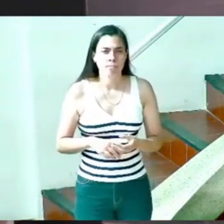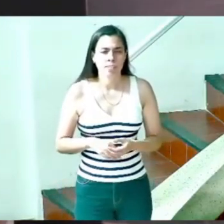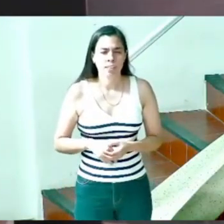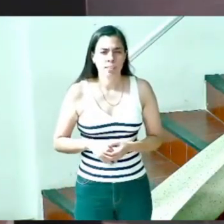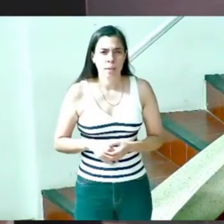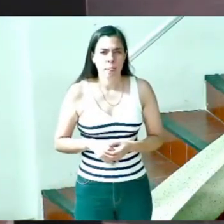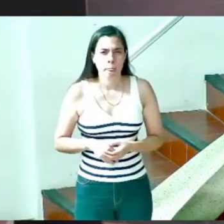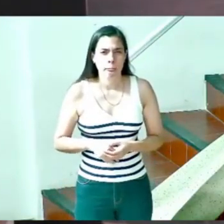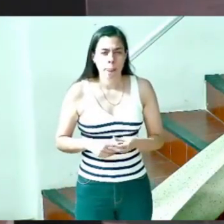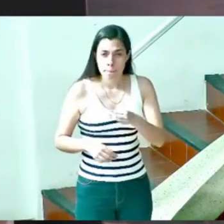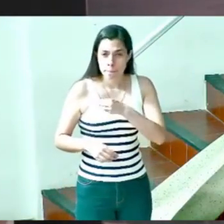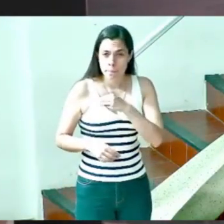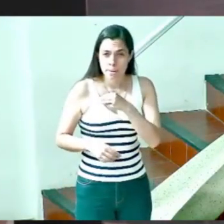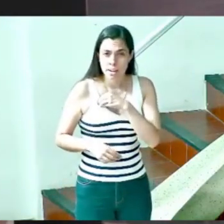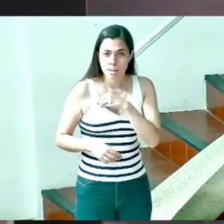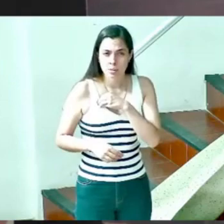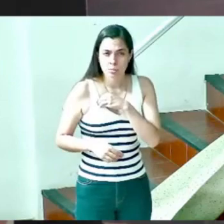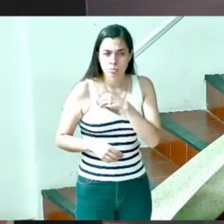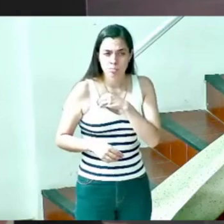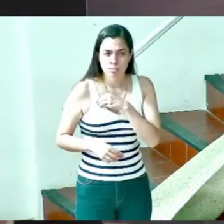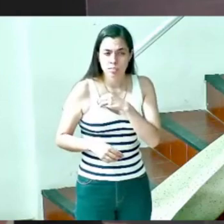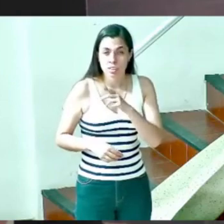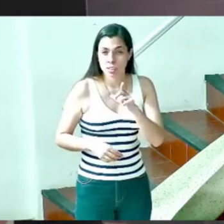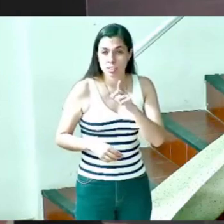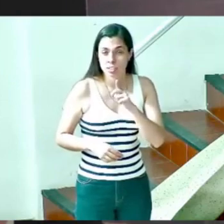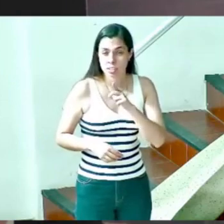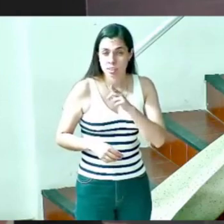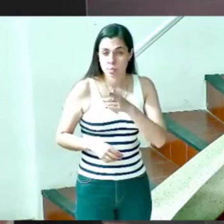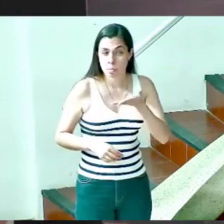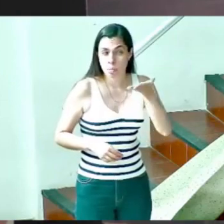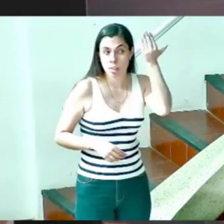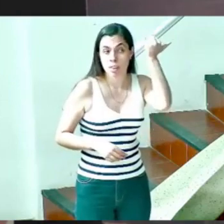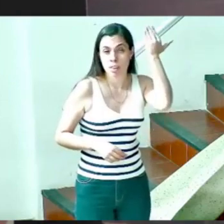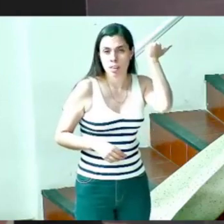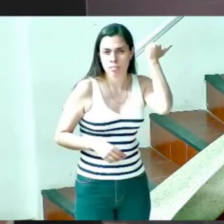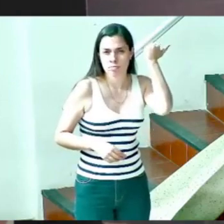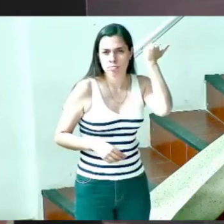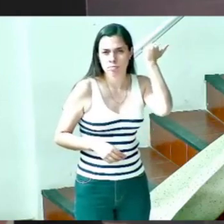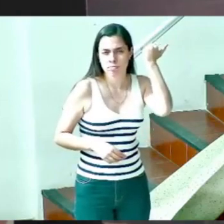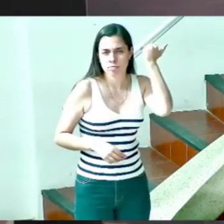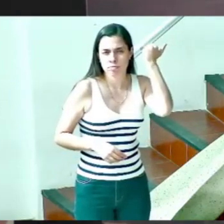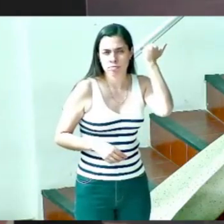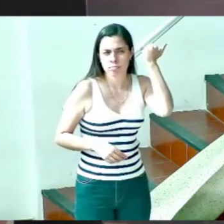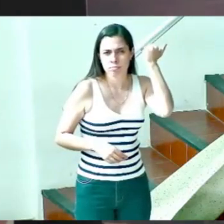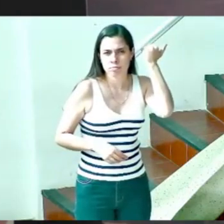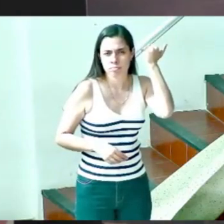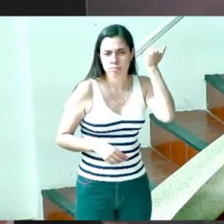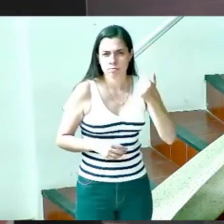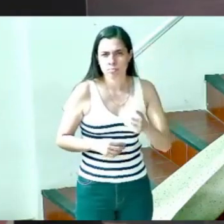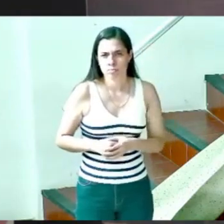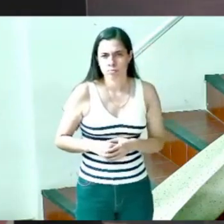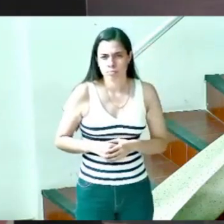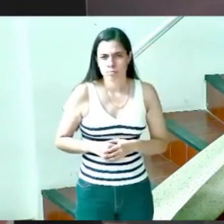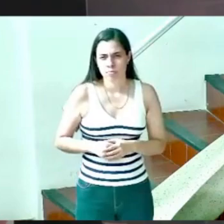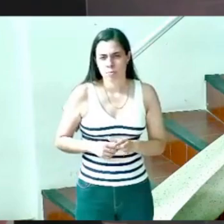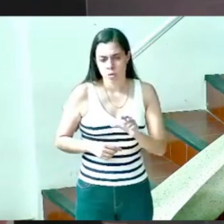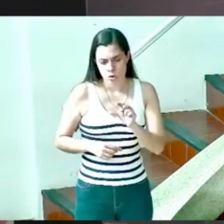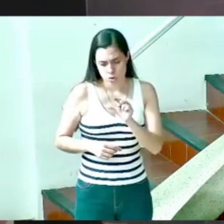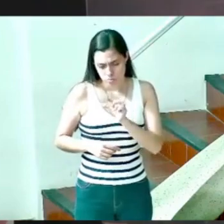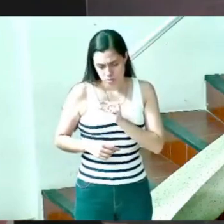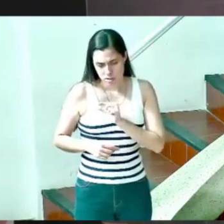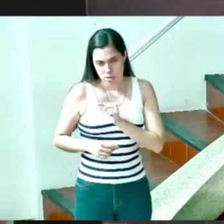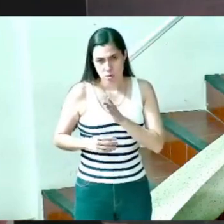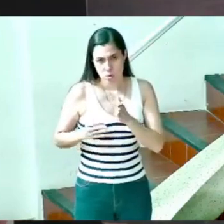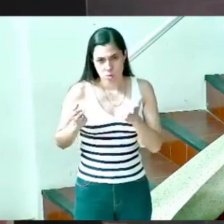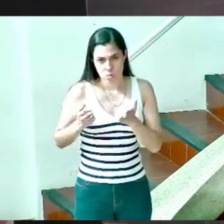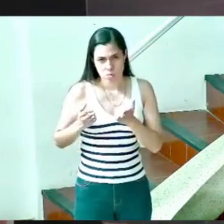filhos da desobediência, ou como quando estávamos mortos em nossos delitos e pecados. A